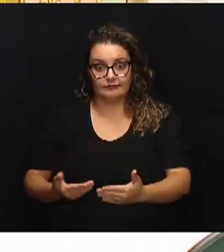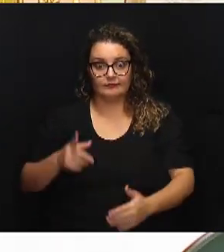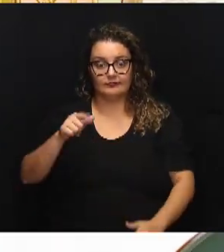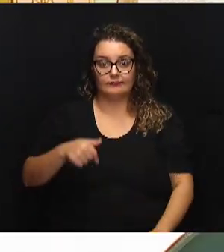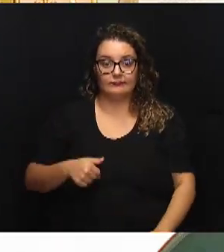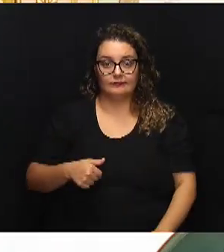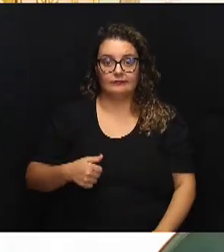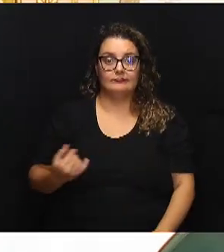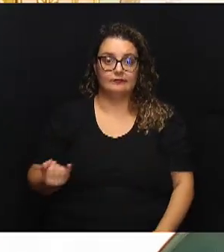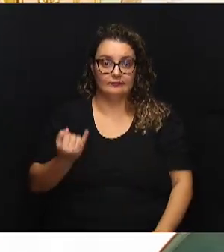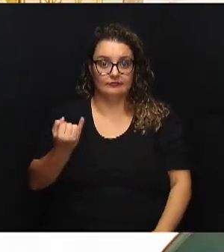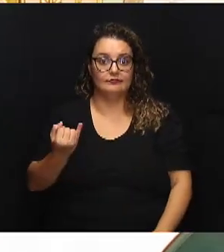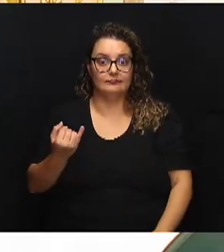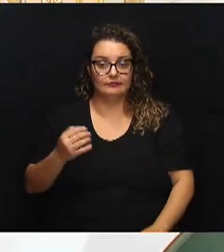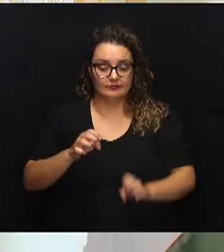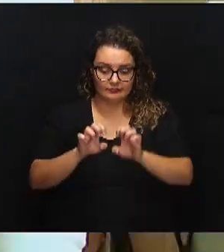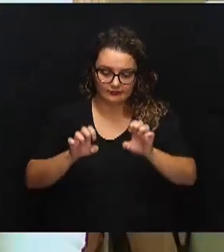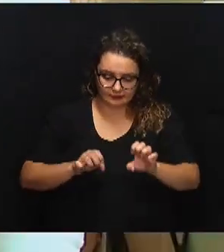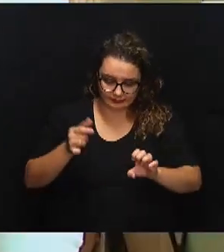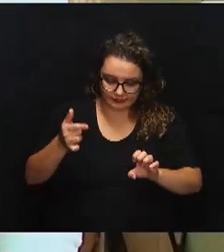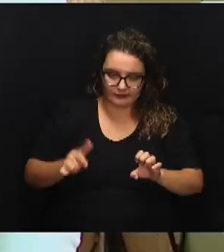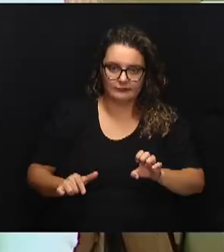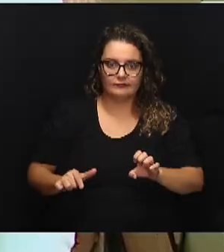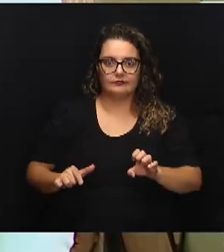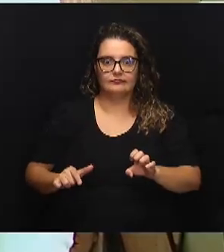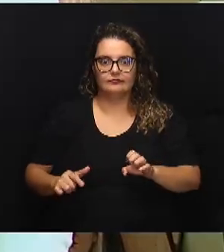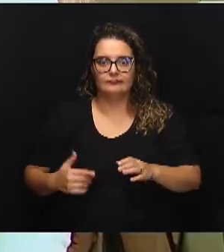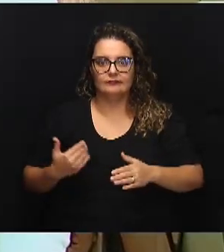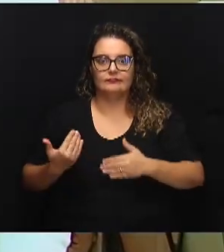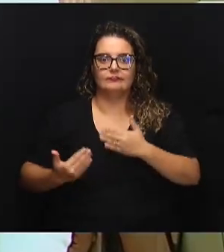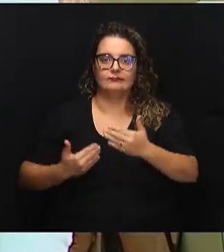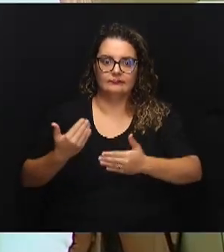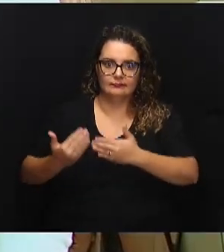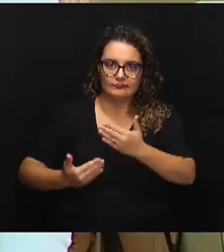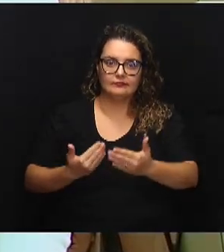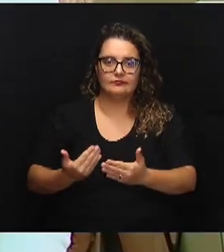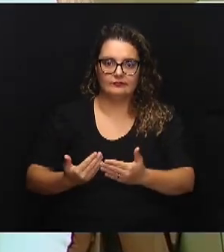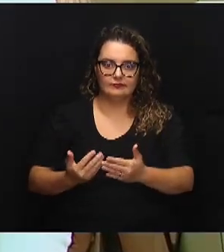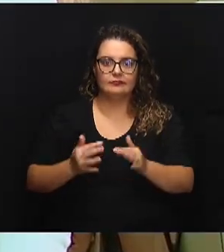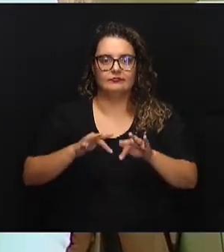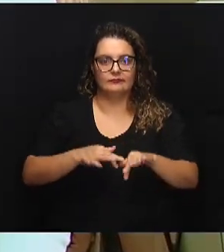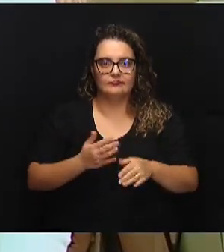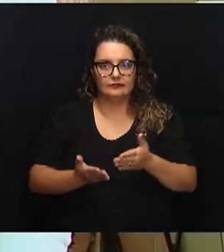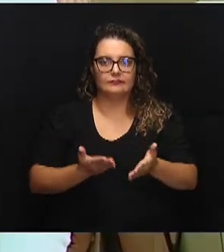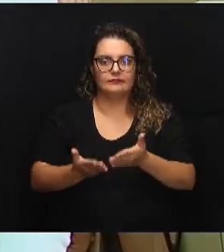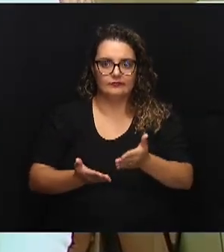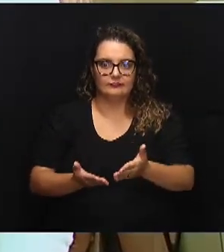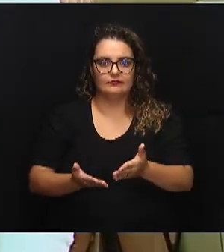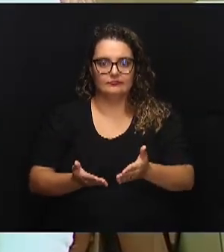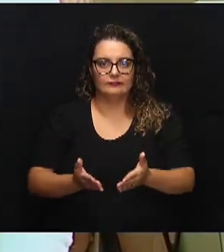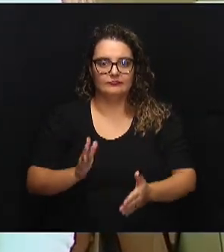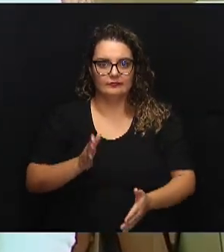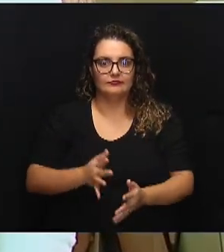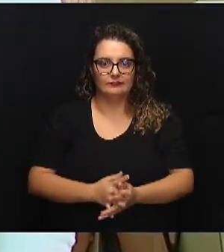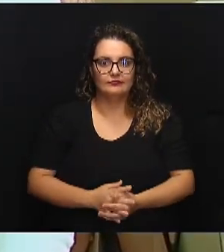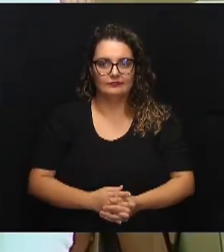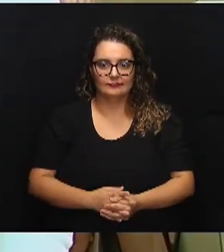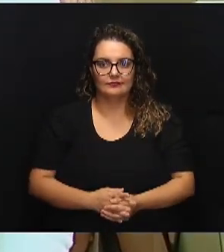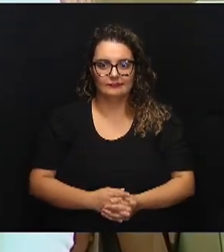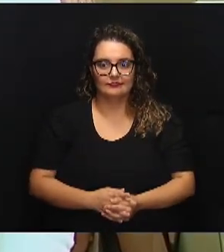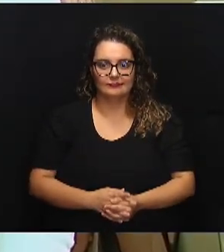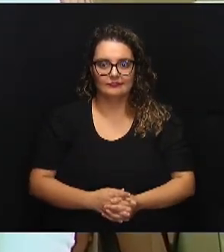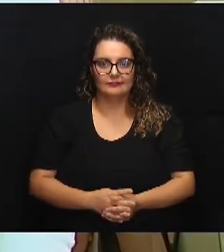importante. Eu estou me reestruturando, eu venho num processo já de final de tratamento, já tive